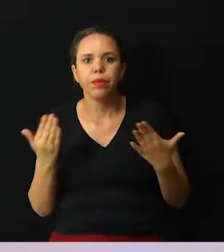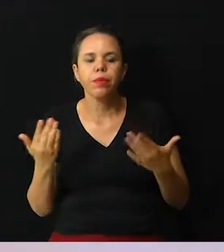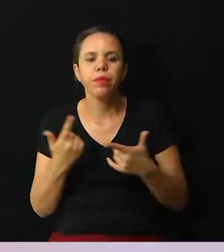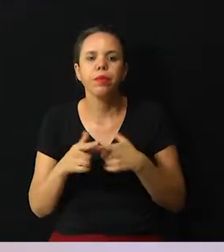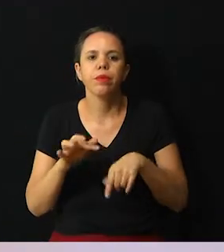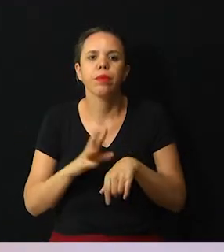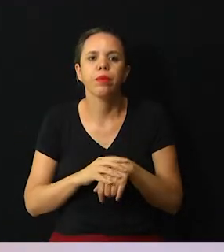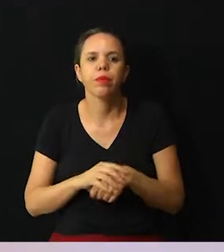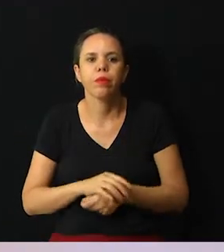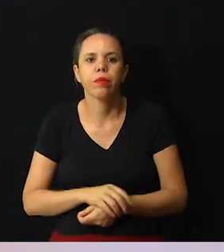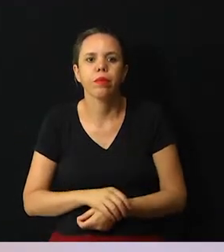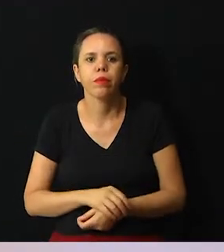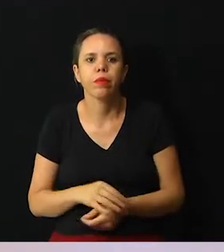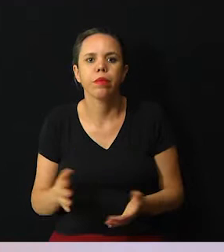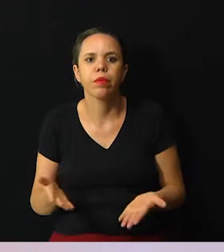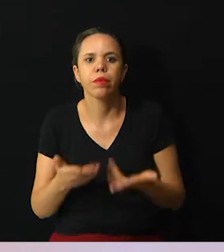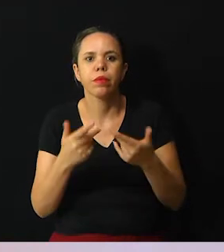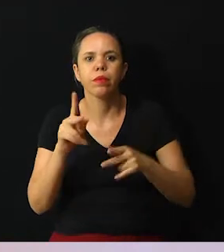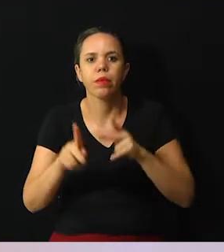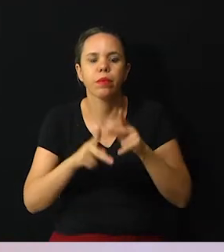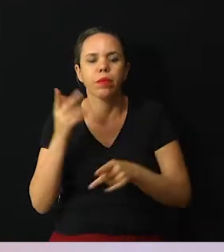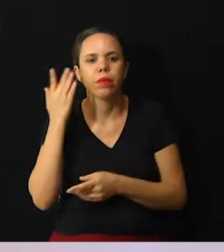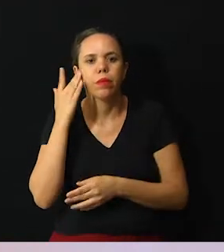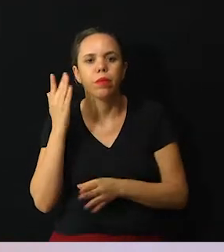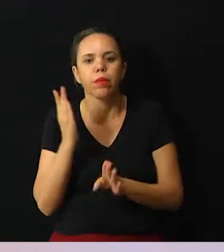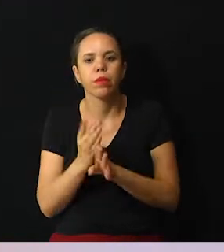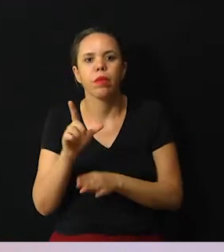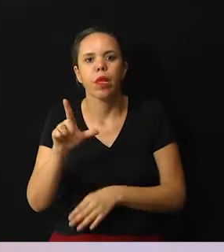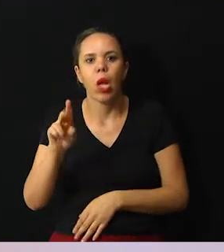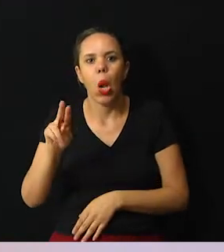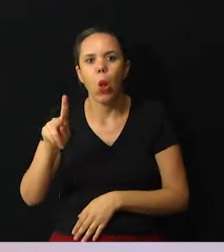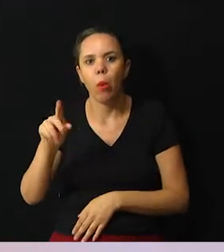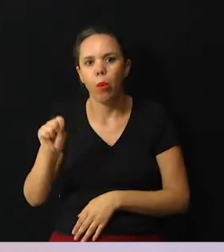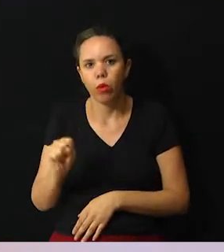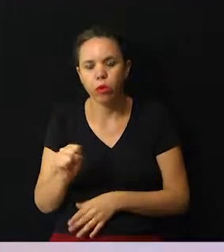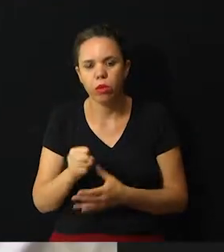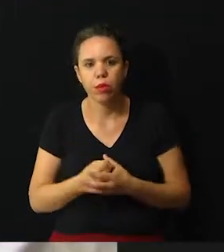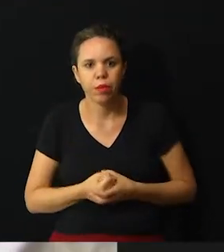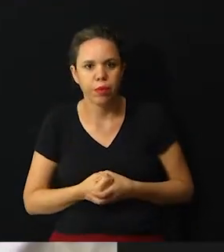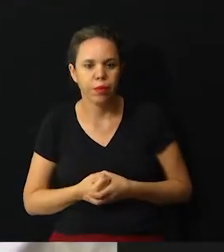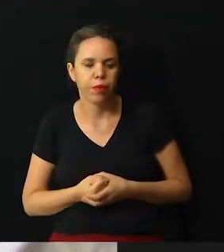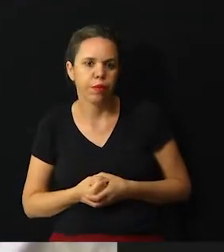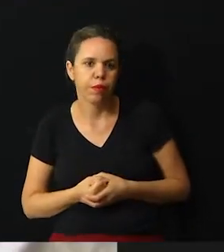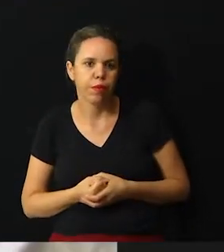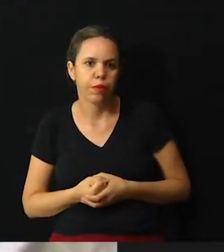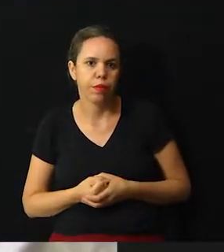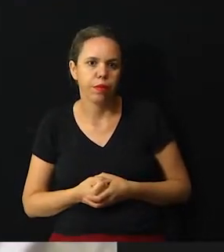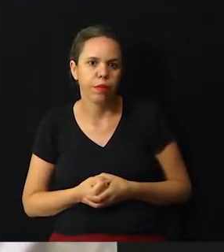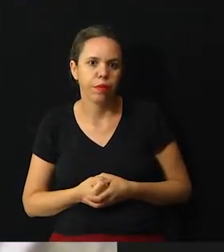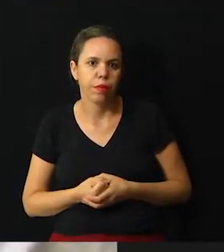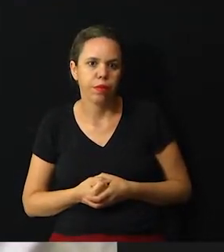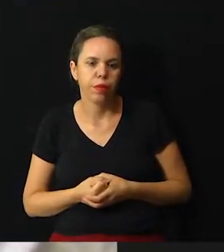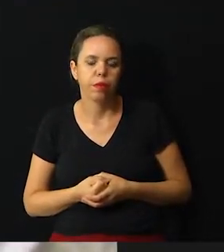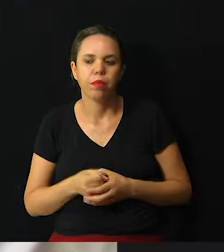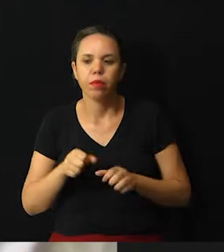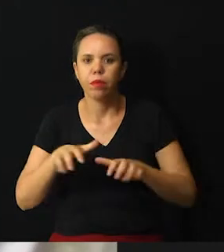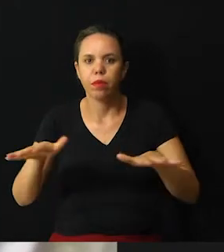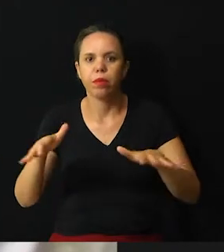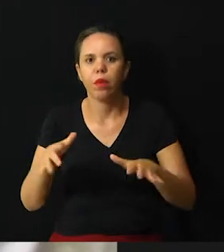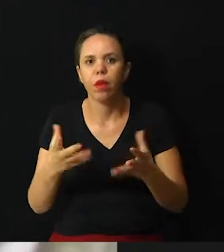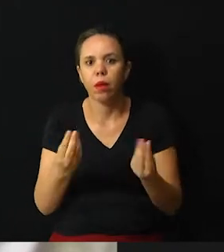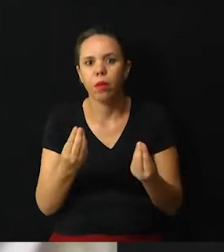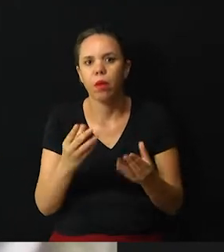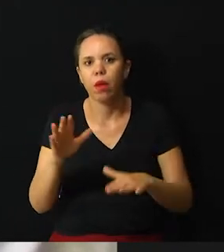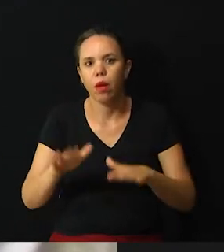são os sintomas, doutor, que levam aí a pessoa a achar estou com lúpus? Pois é, então, como eu te falei, o lúpus é abrangente. Nós